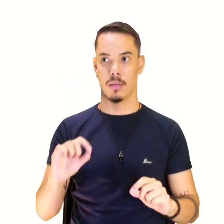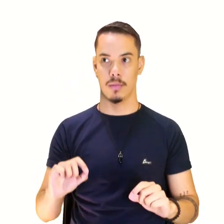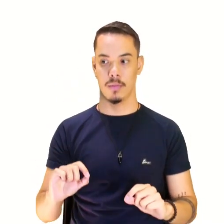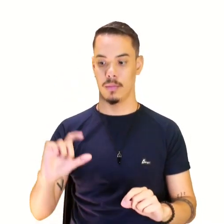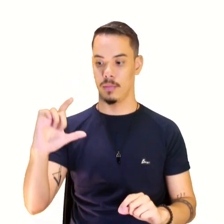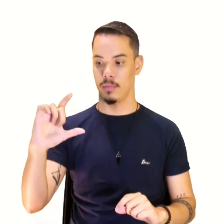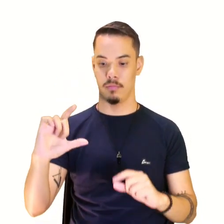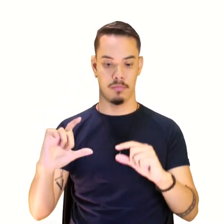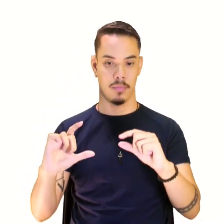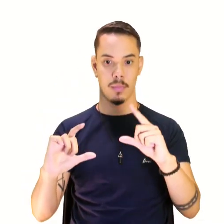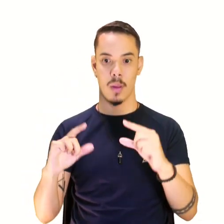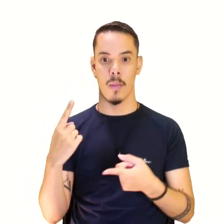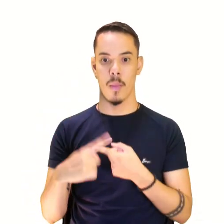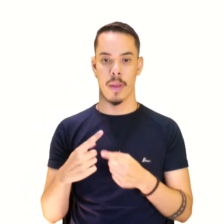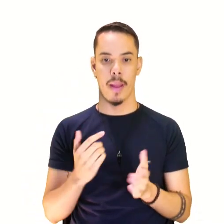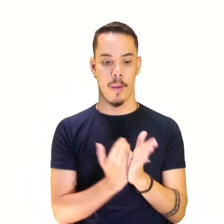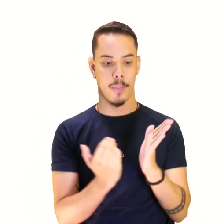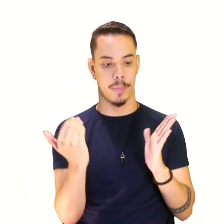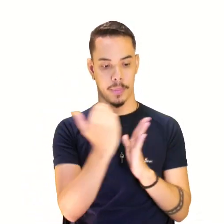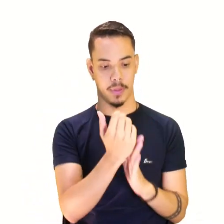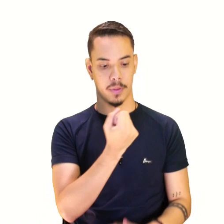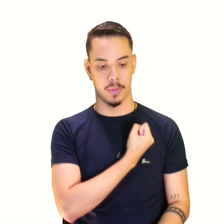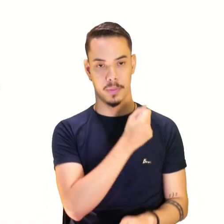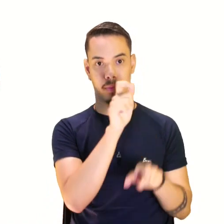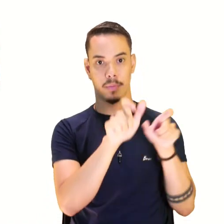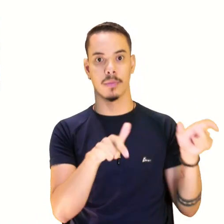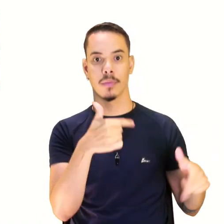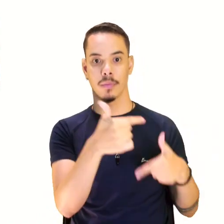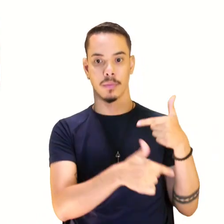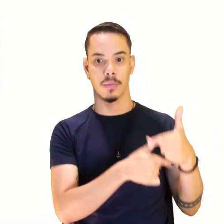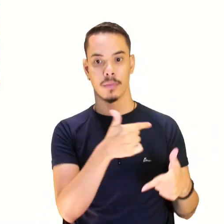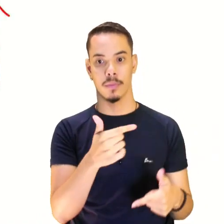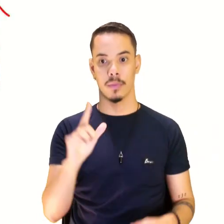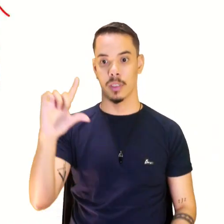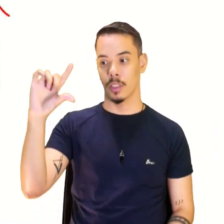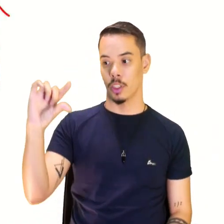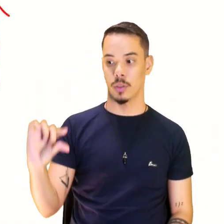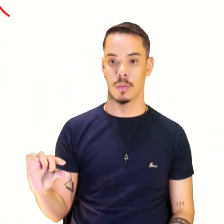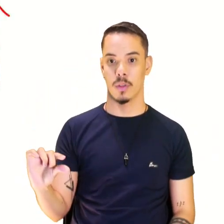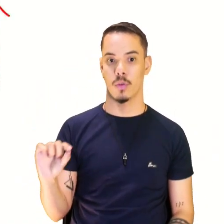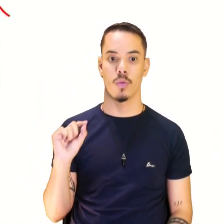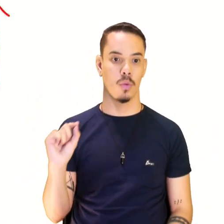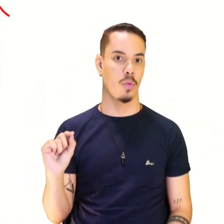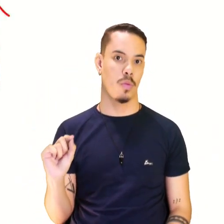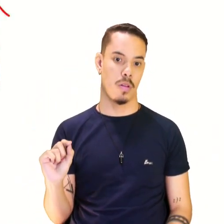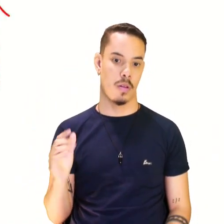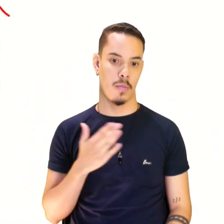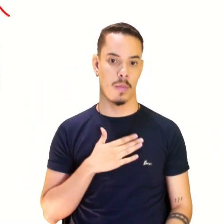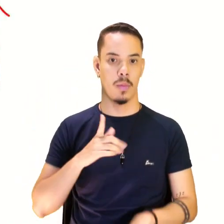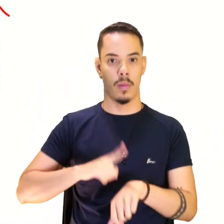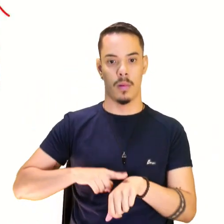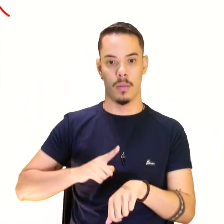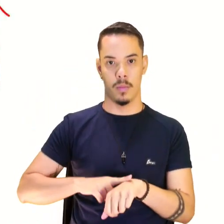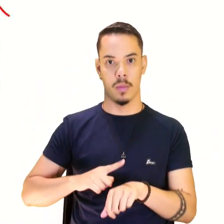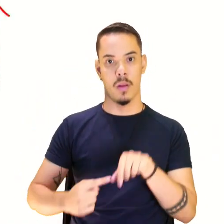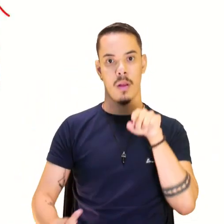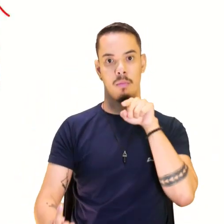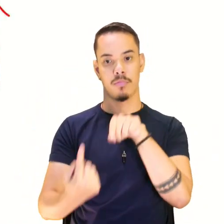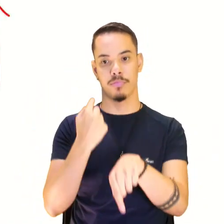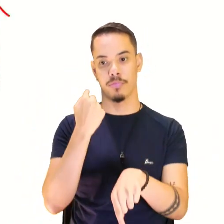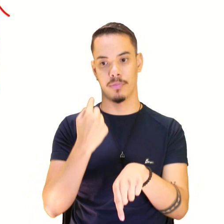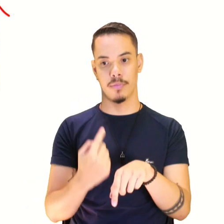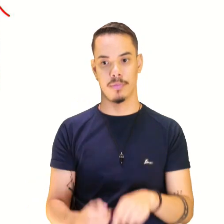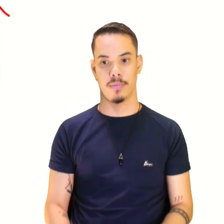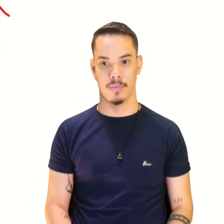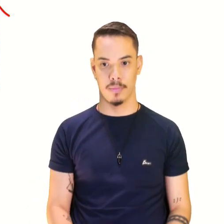Porque aumenta o número de trabalhadores e vai diminuir o meu tempo. Então, olha as setinhas